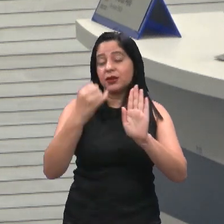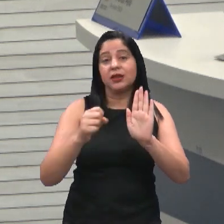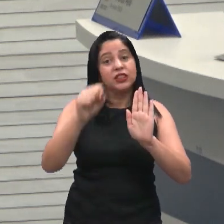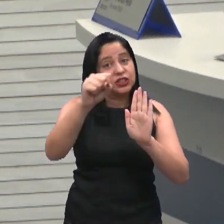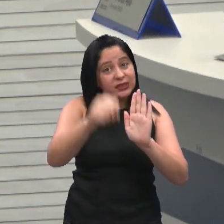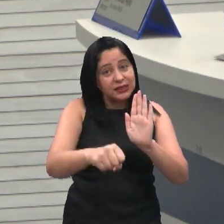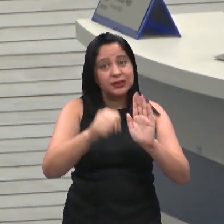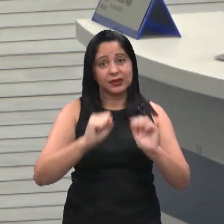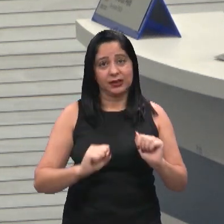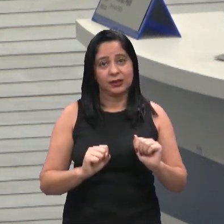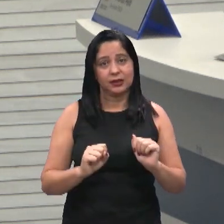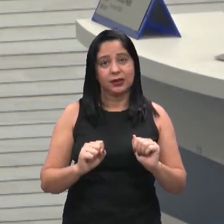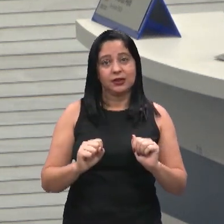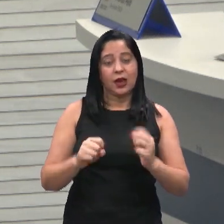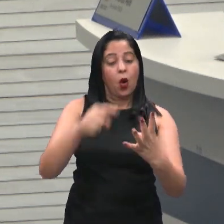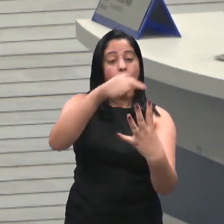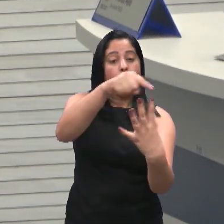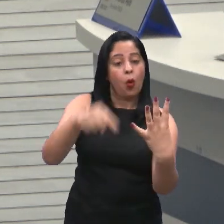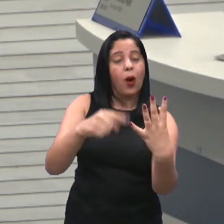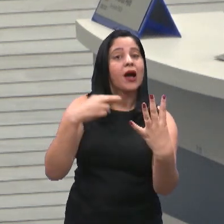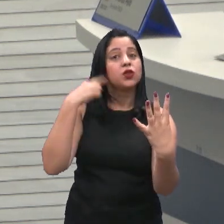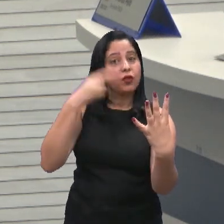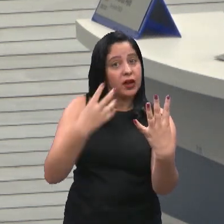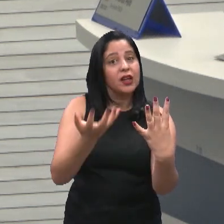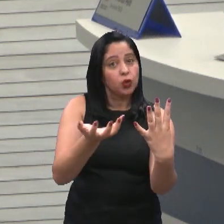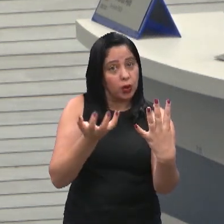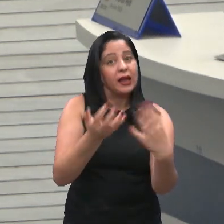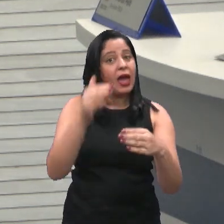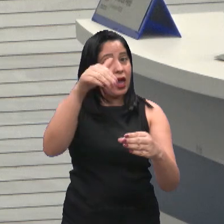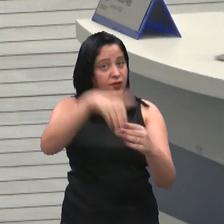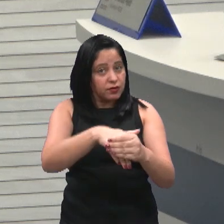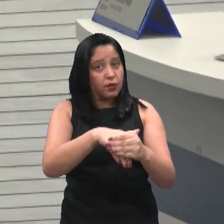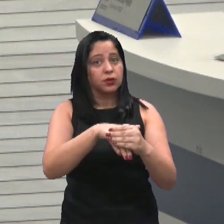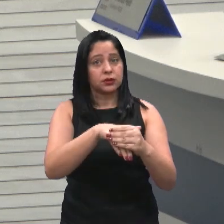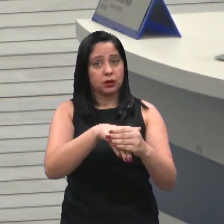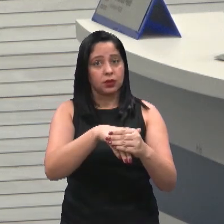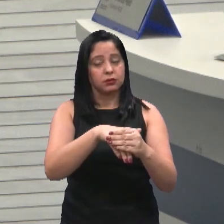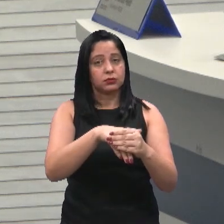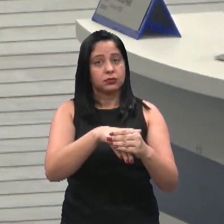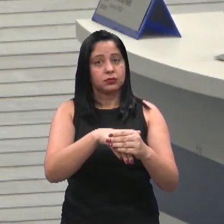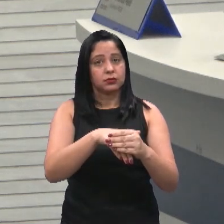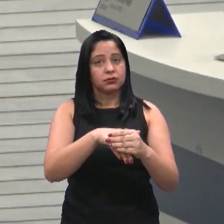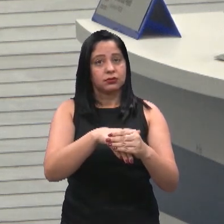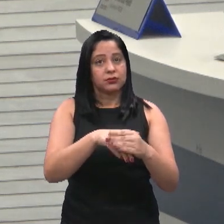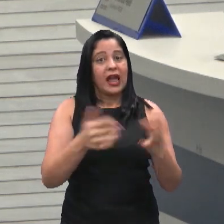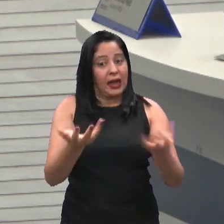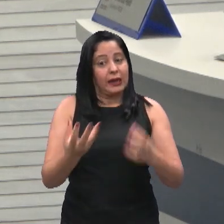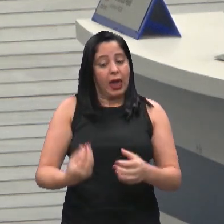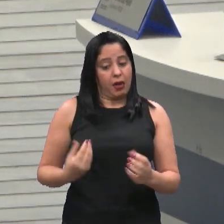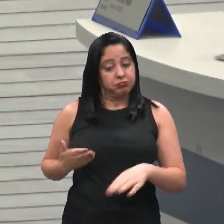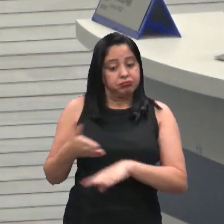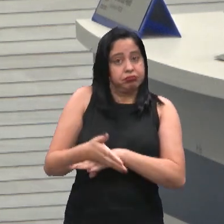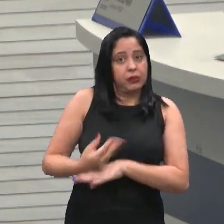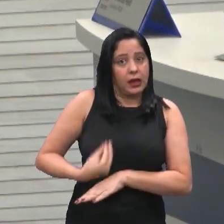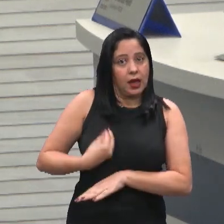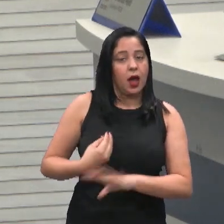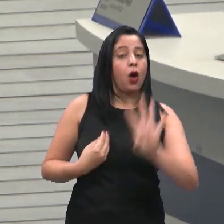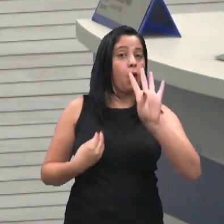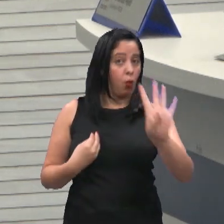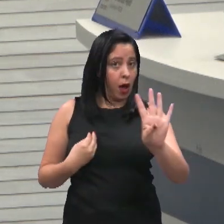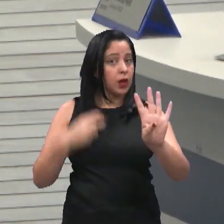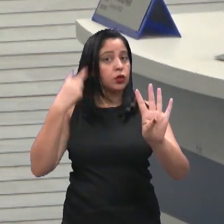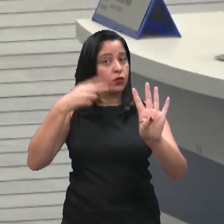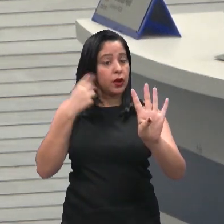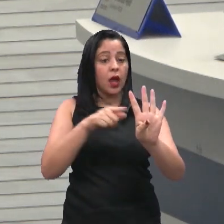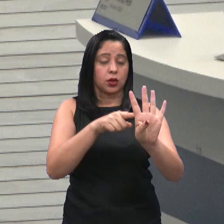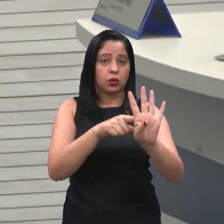importante. Esses vereadores querem participar também dessa votação, querem estar aqui também contribuindo. 4 vereadores.